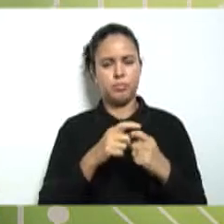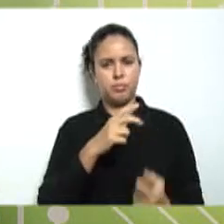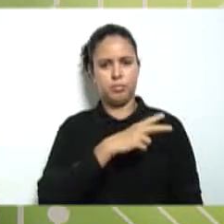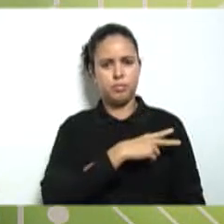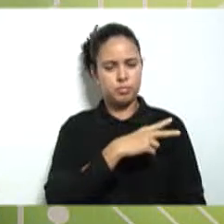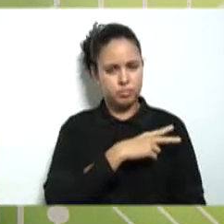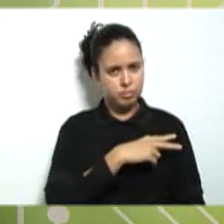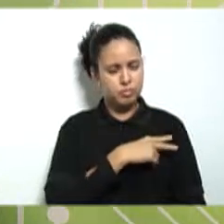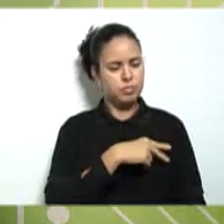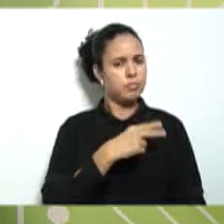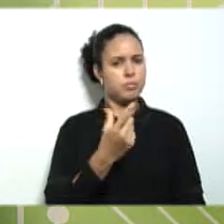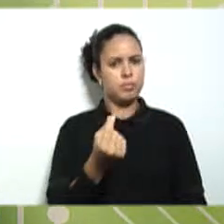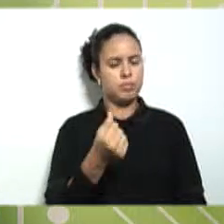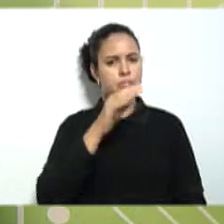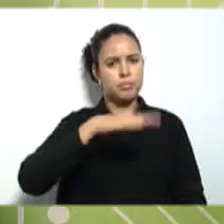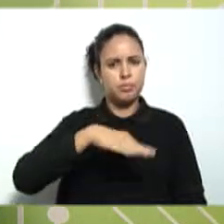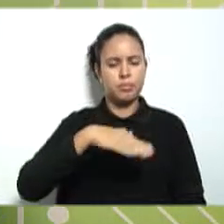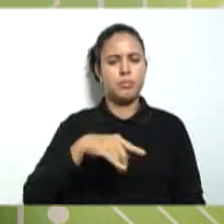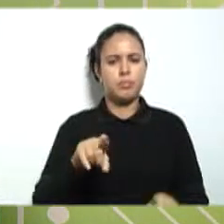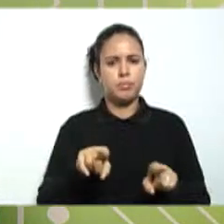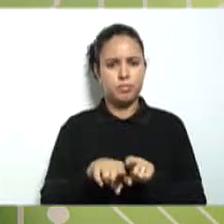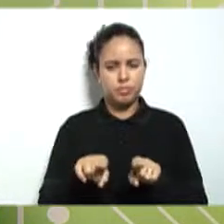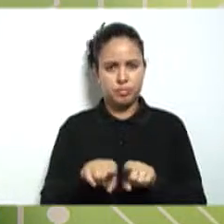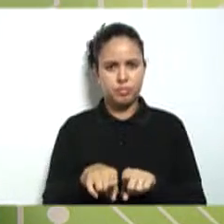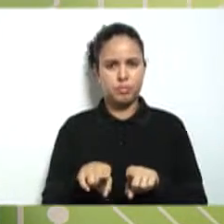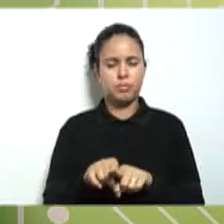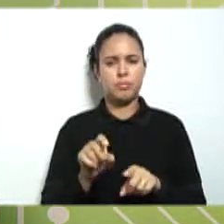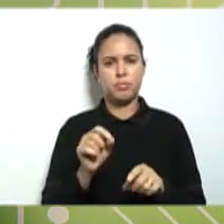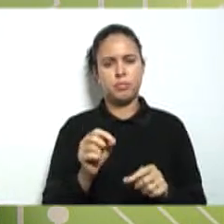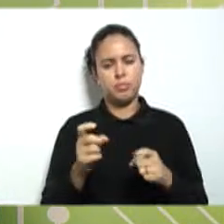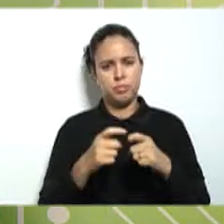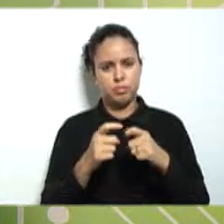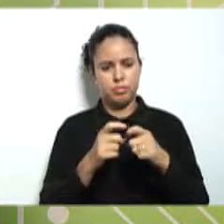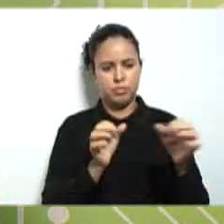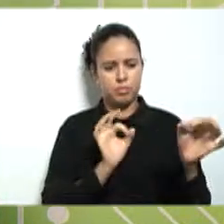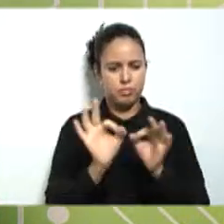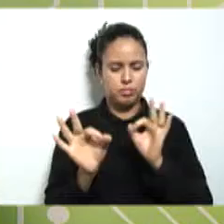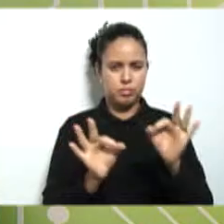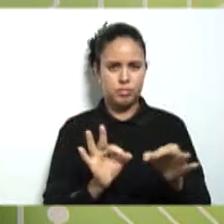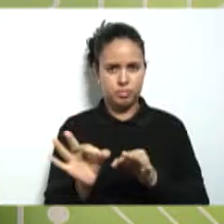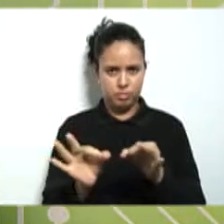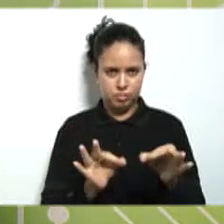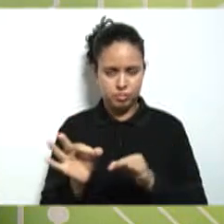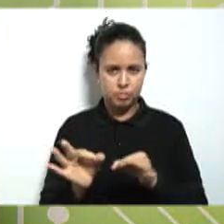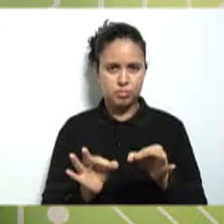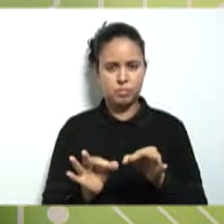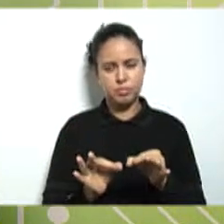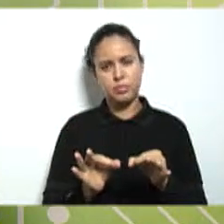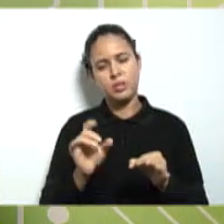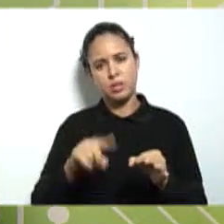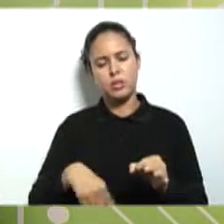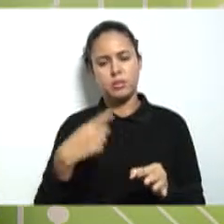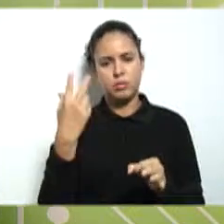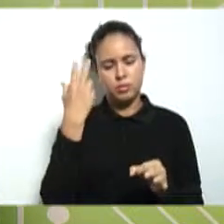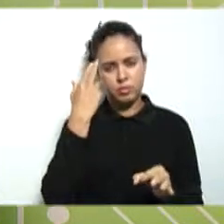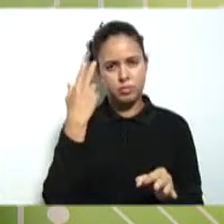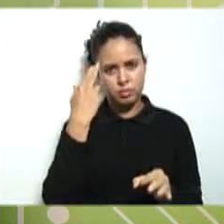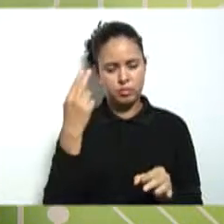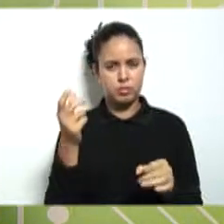mais barata. E a gente tem também os médicos se organizando. É muito comum que os médicos que estão nessas cooperativas sejam